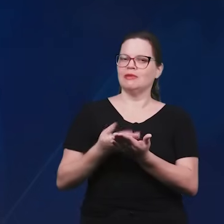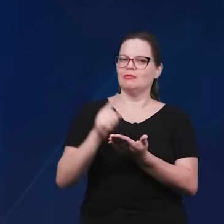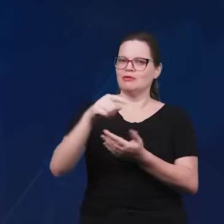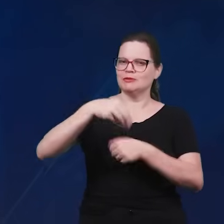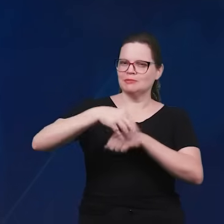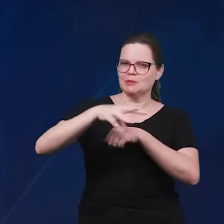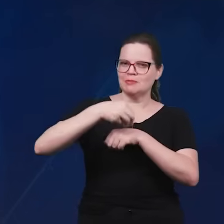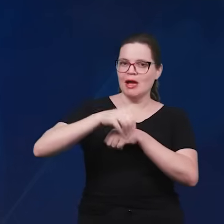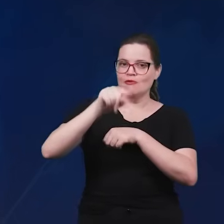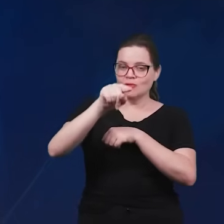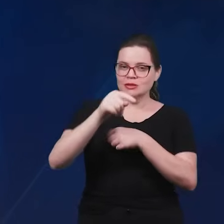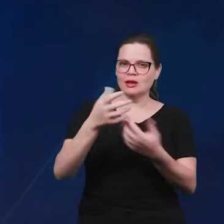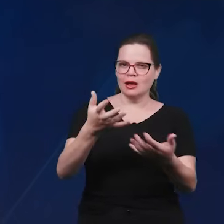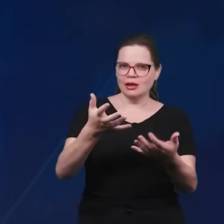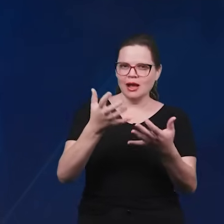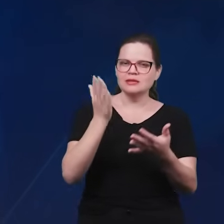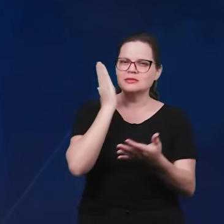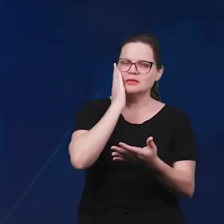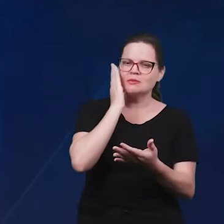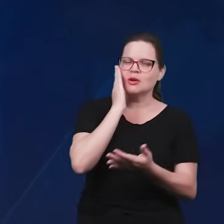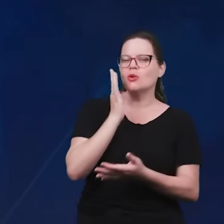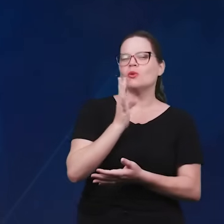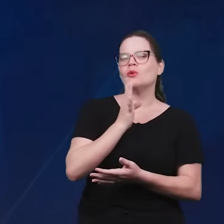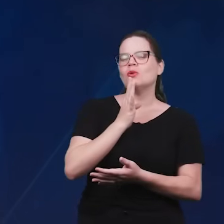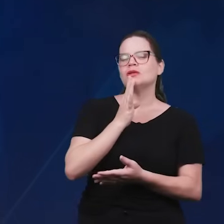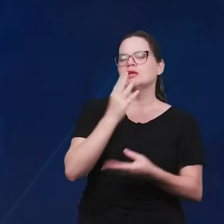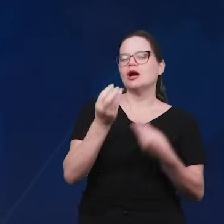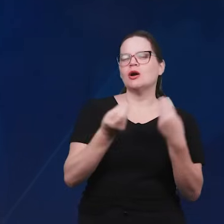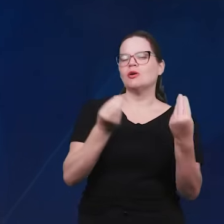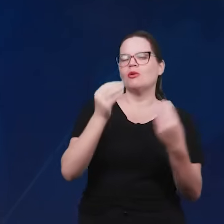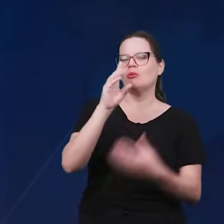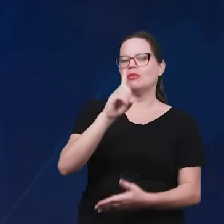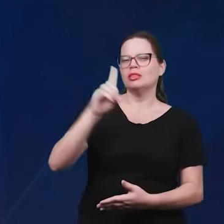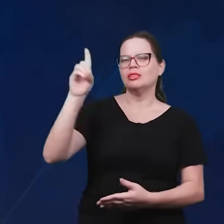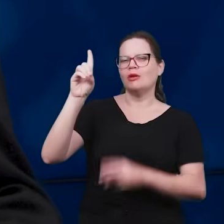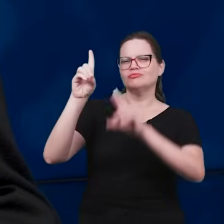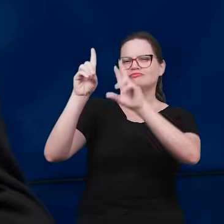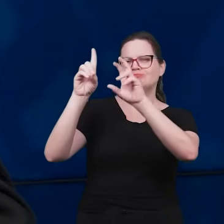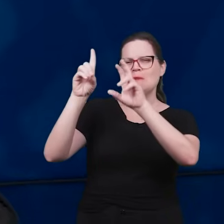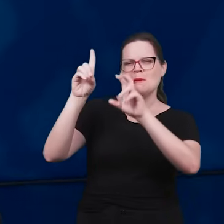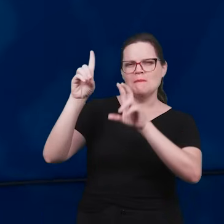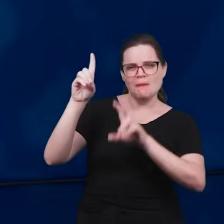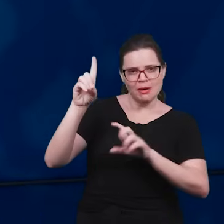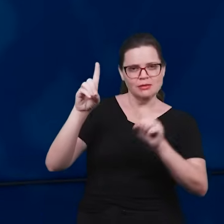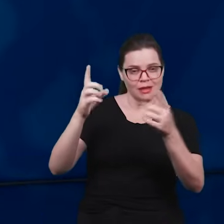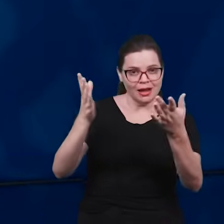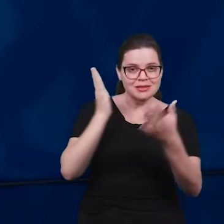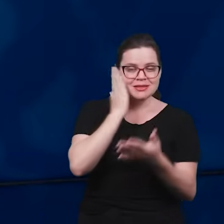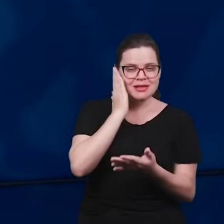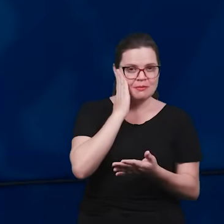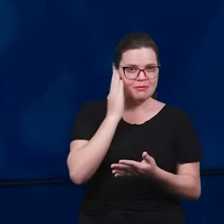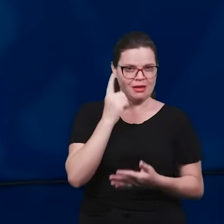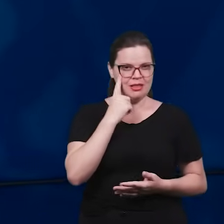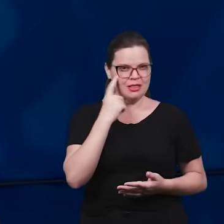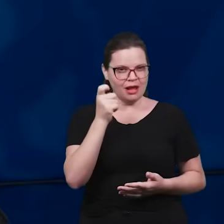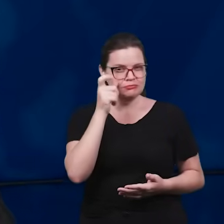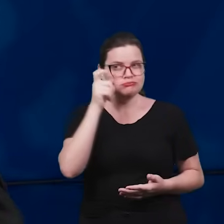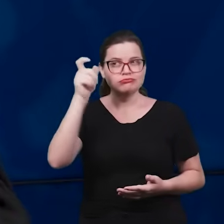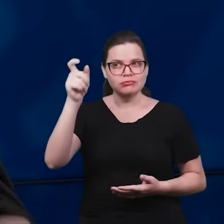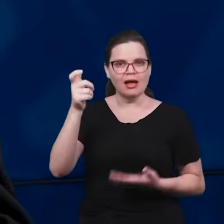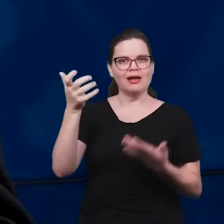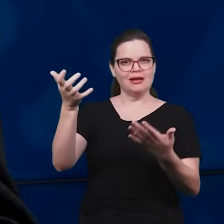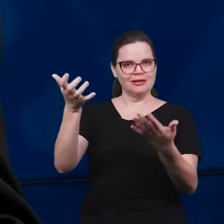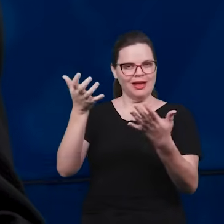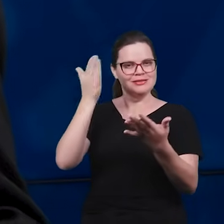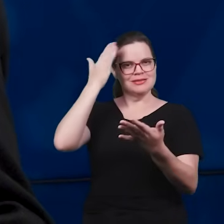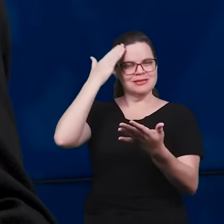para todos os que desejam conhecer melhor as coisas de Deus. Caso seja esse o seu interesse,